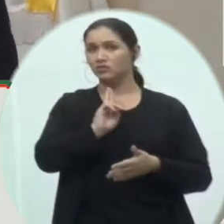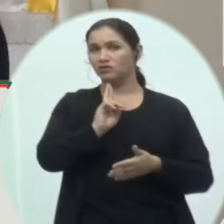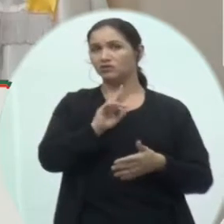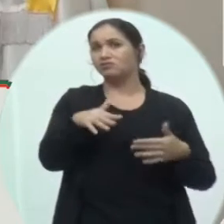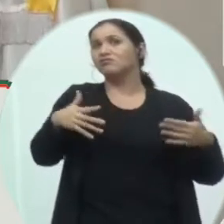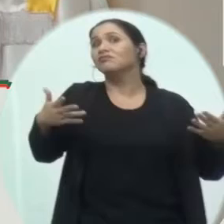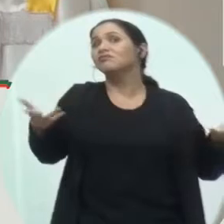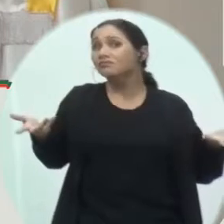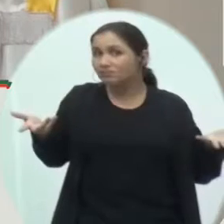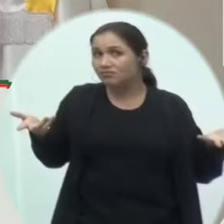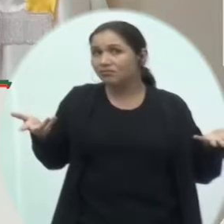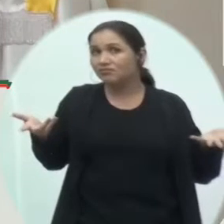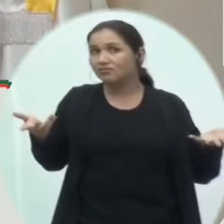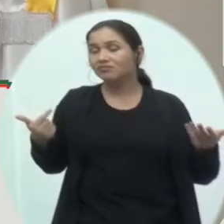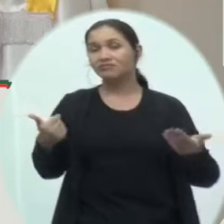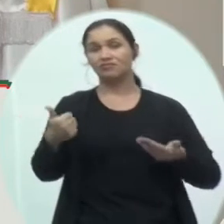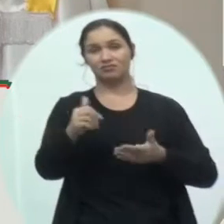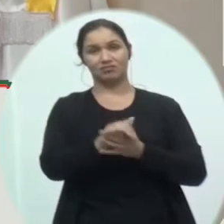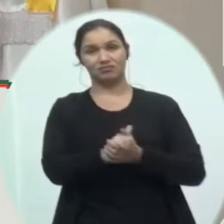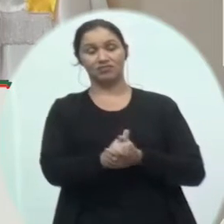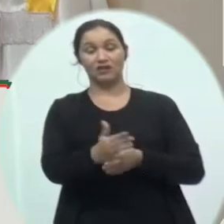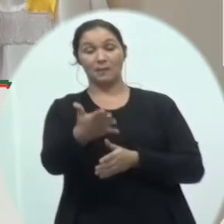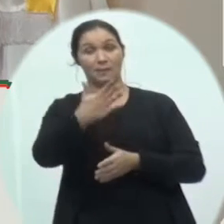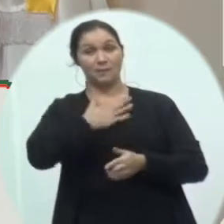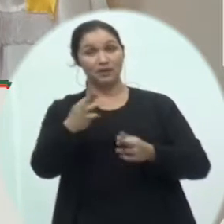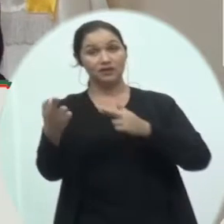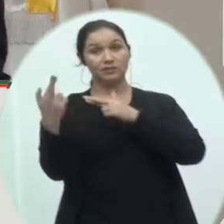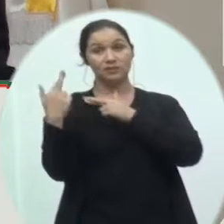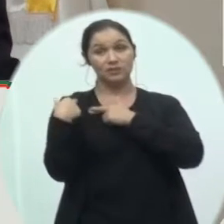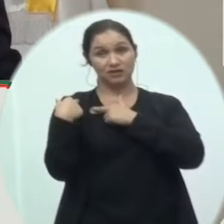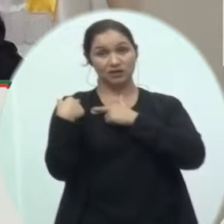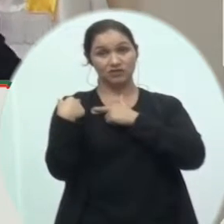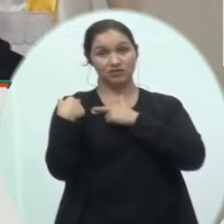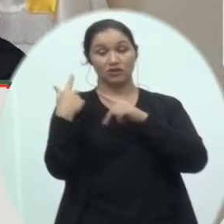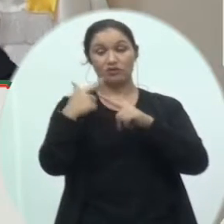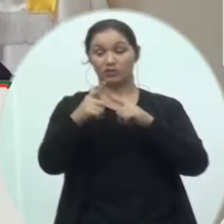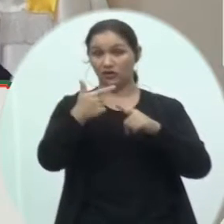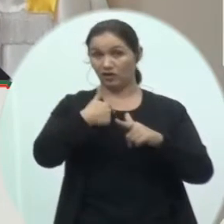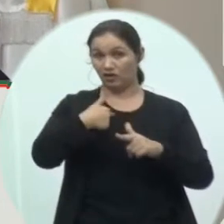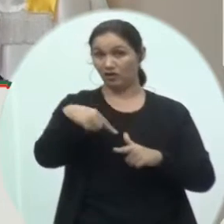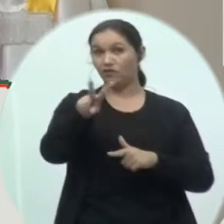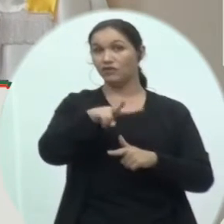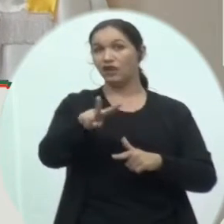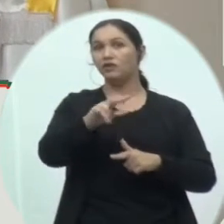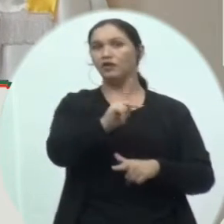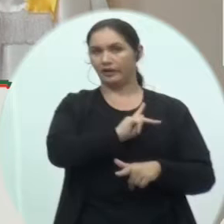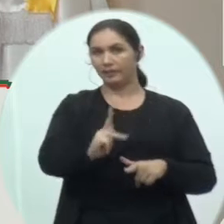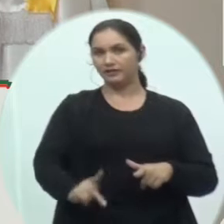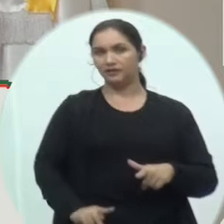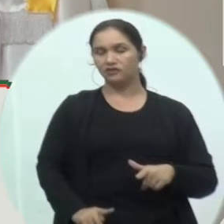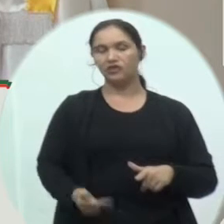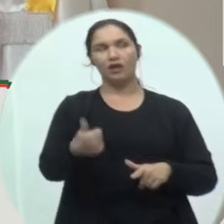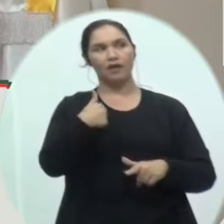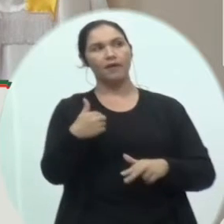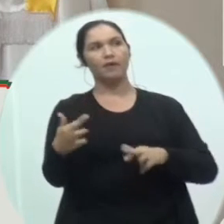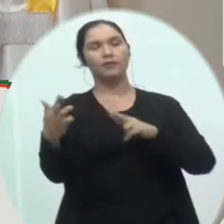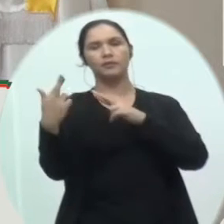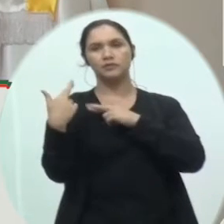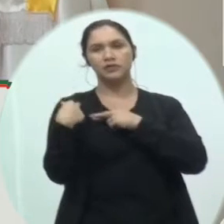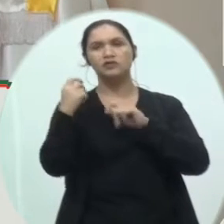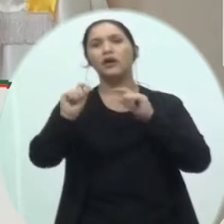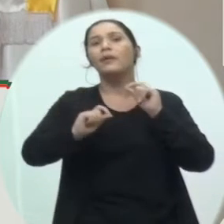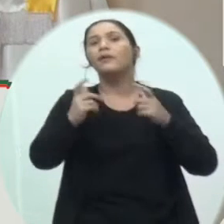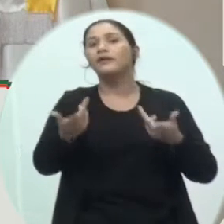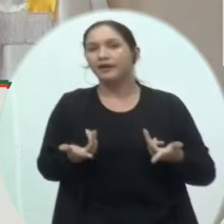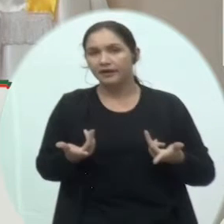E aí assim, ó, se o papel do vereador, senhor presidente, se o papel do vereador não